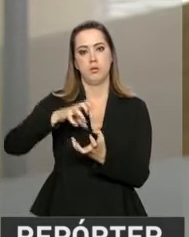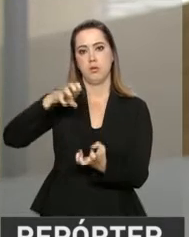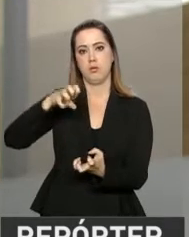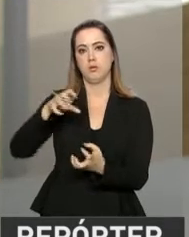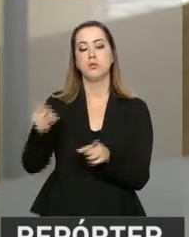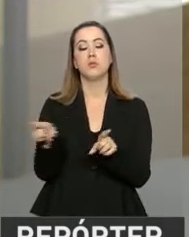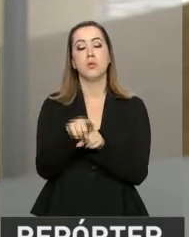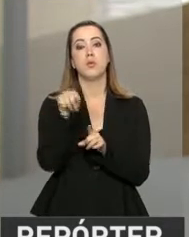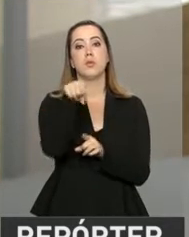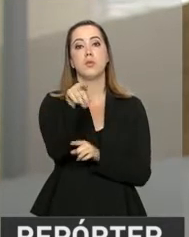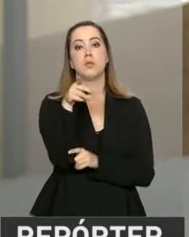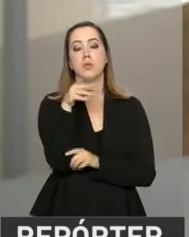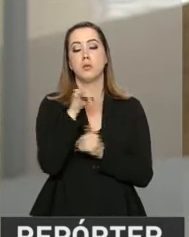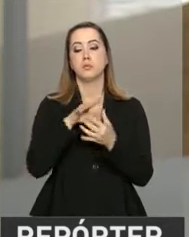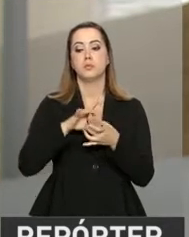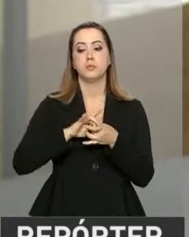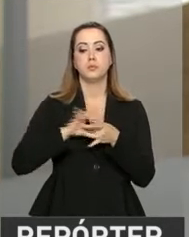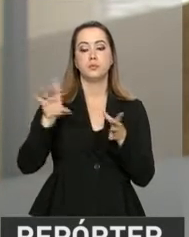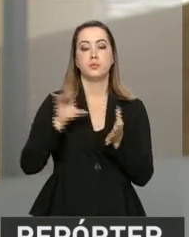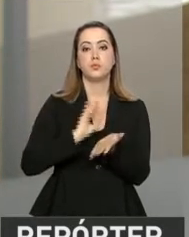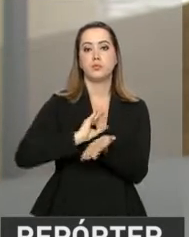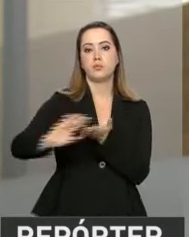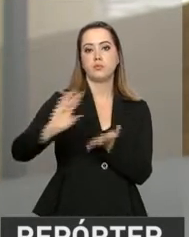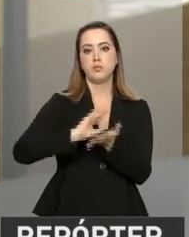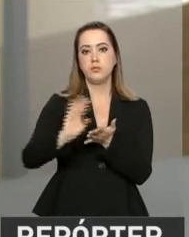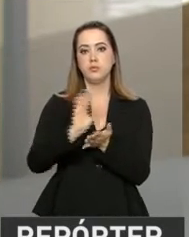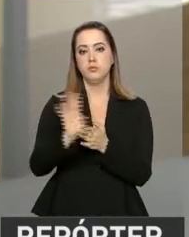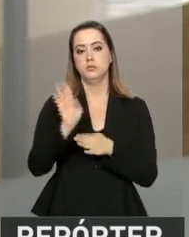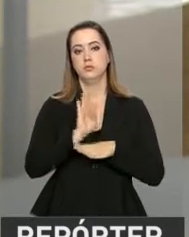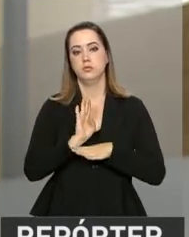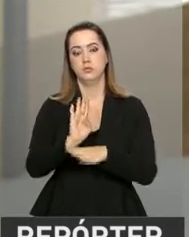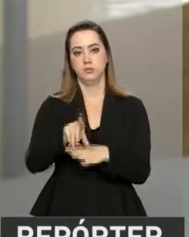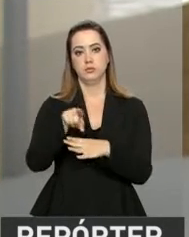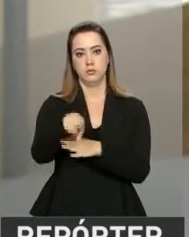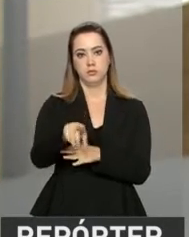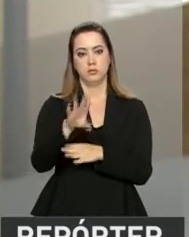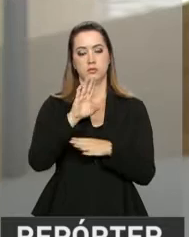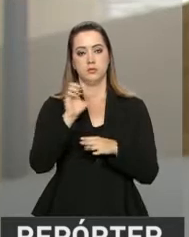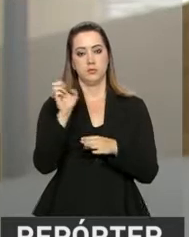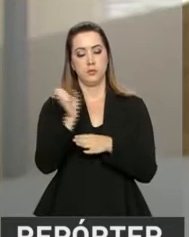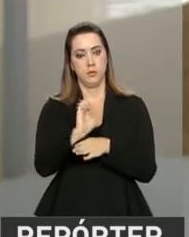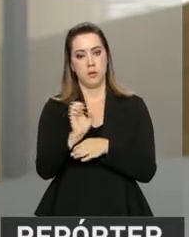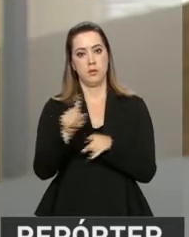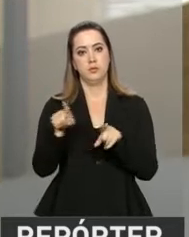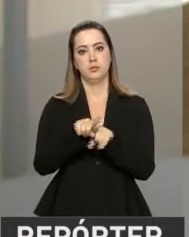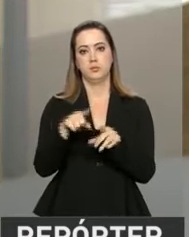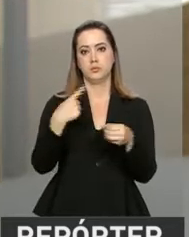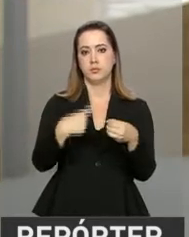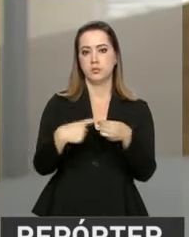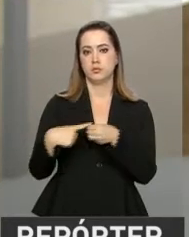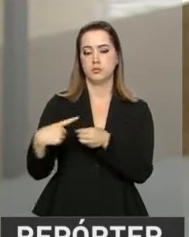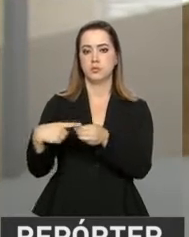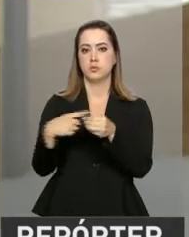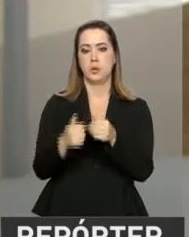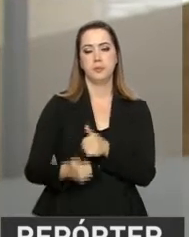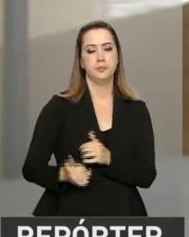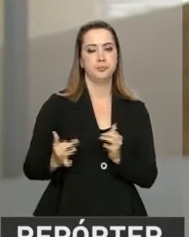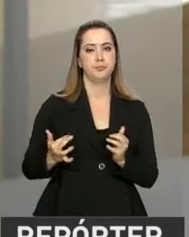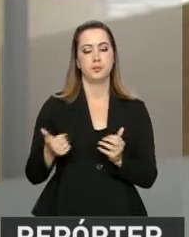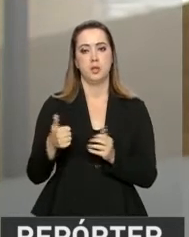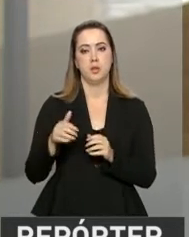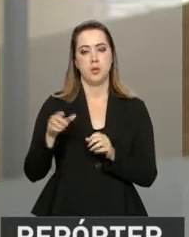Mendonça Filho também anunciou a liberação de recursos para apoiar estados e municípios na qualificação de professores